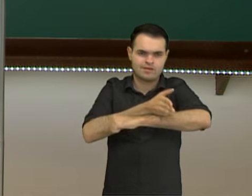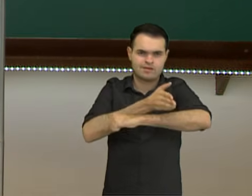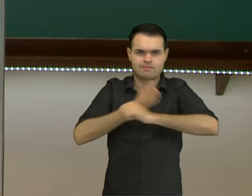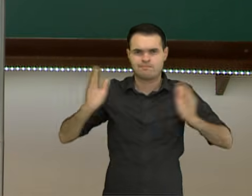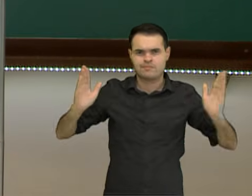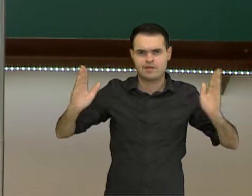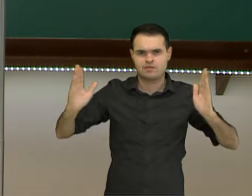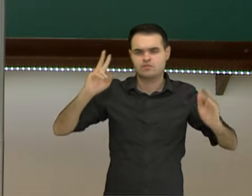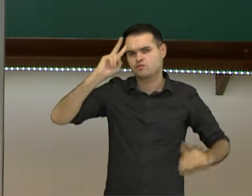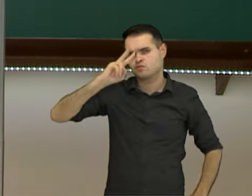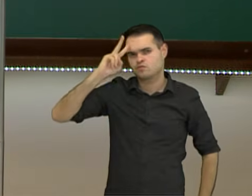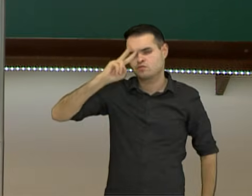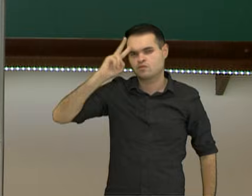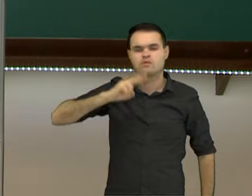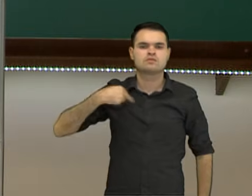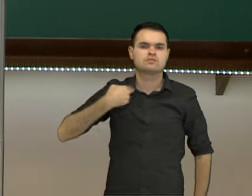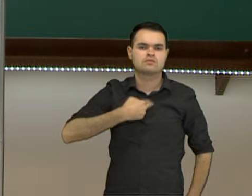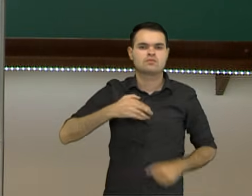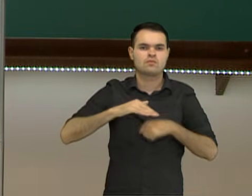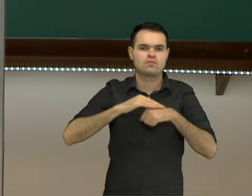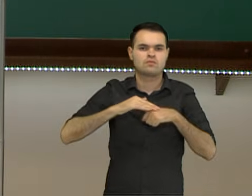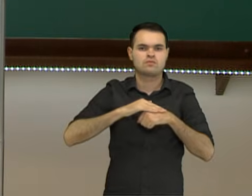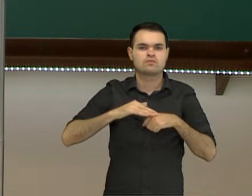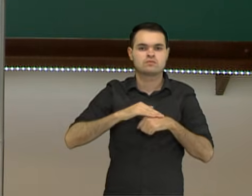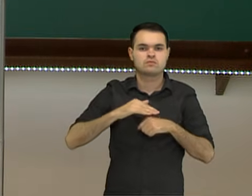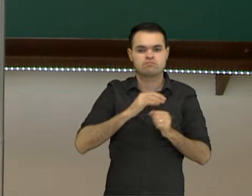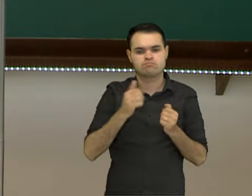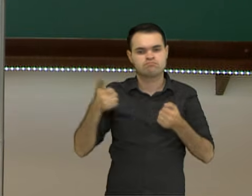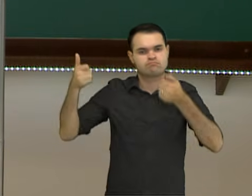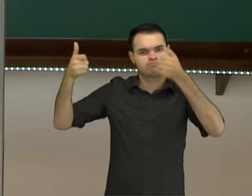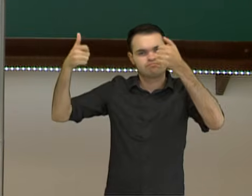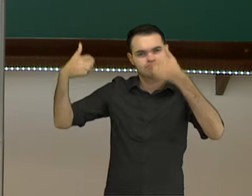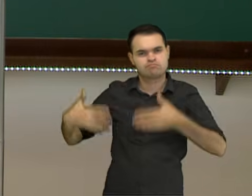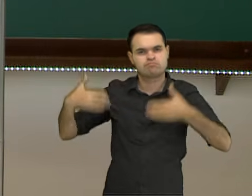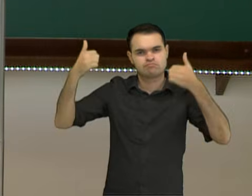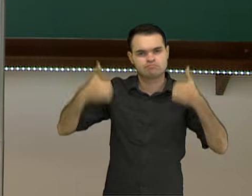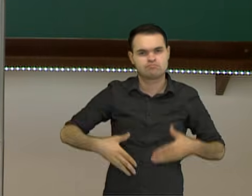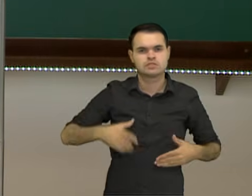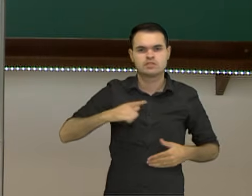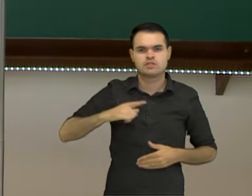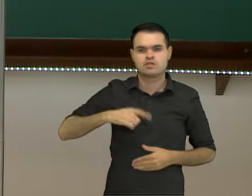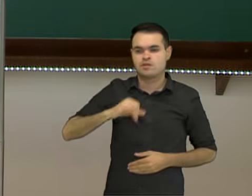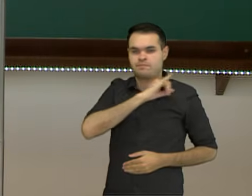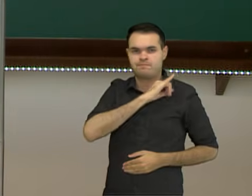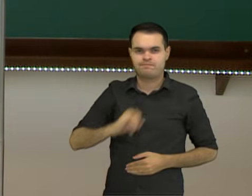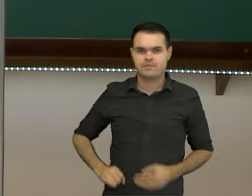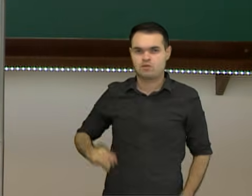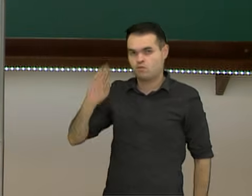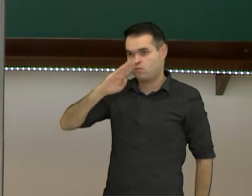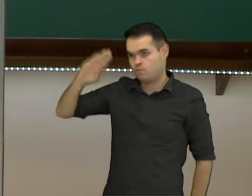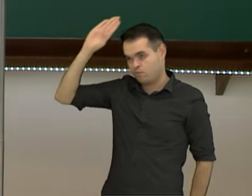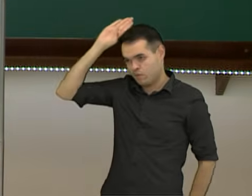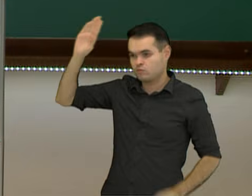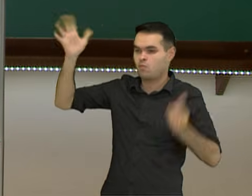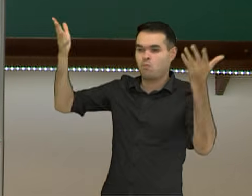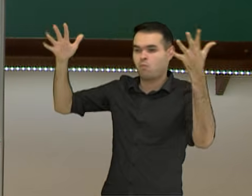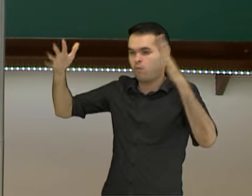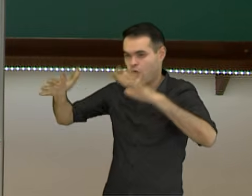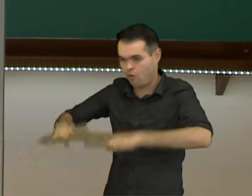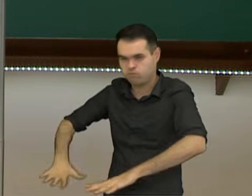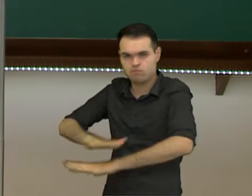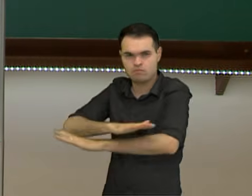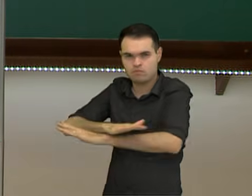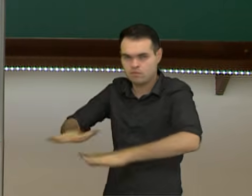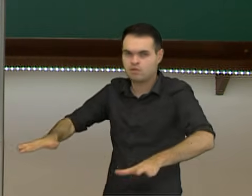da história, né, que a gente conversou na aula, que começa lá com a queda do Império Romano e se estende aí por um período de quase